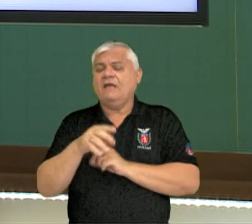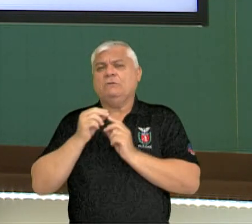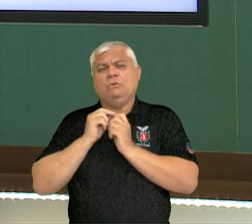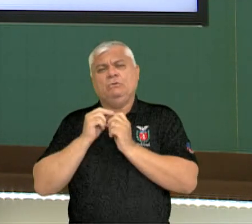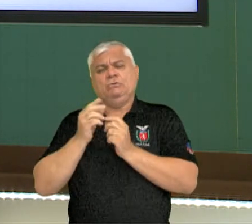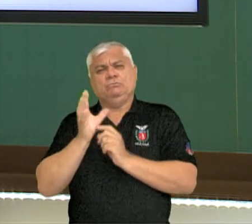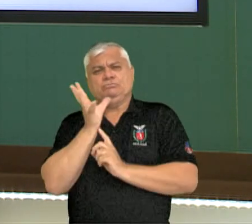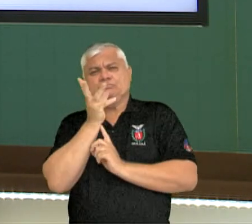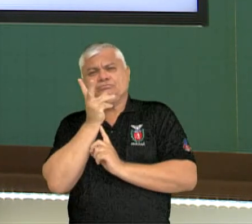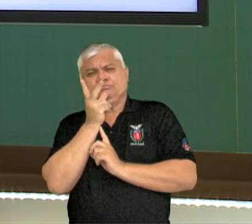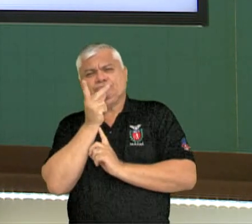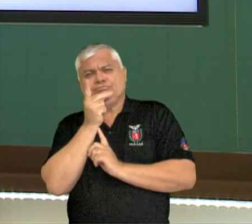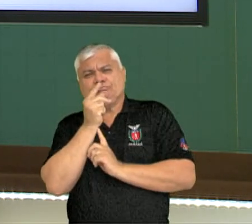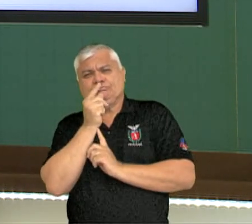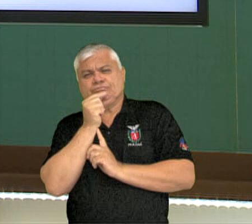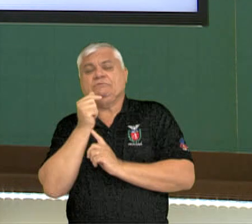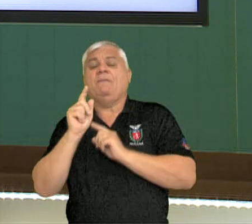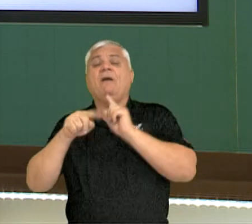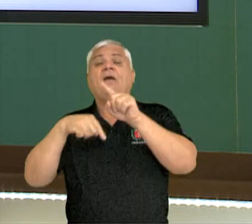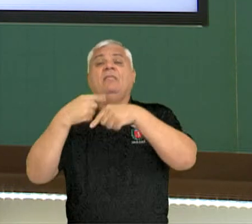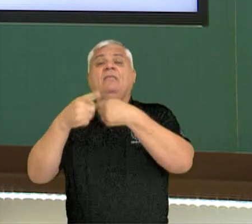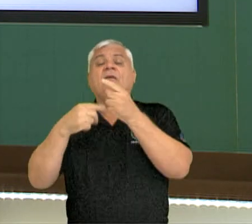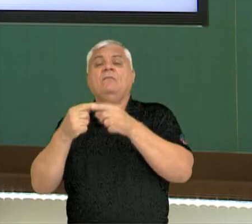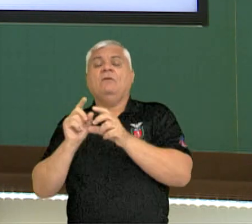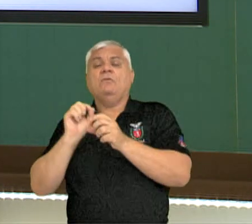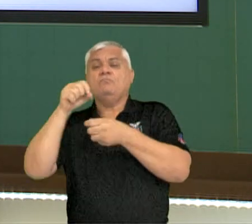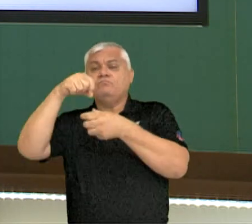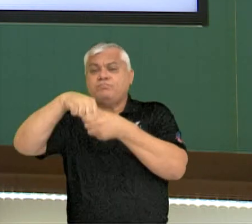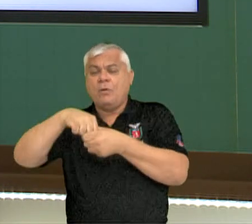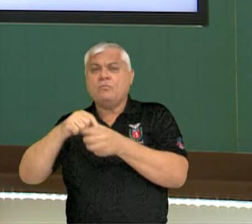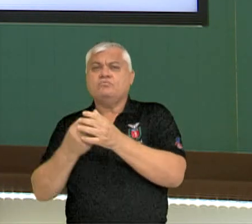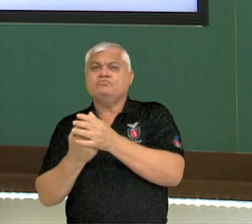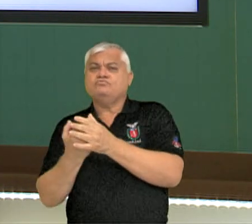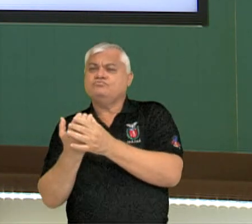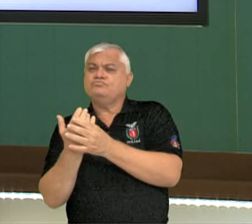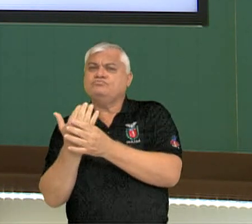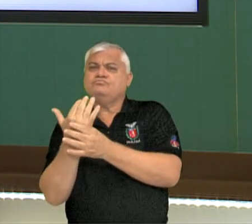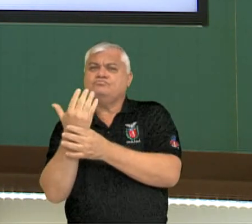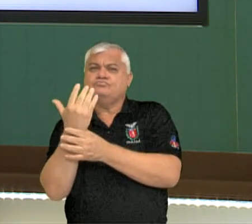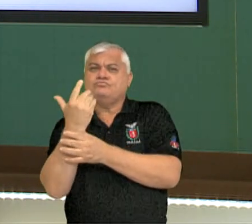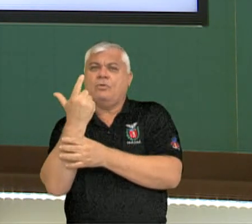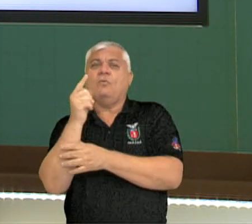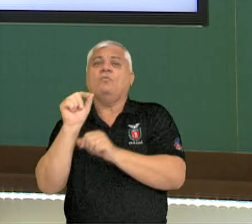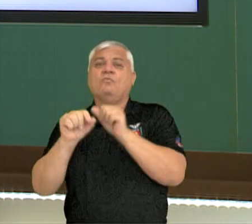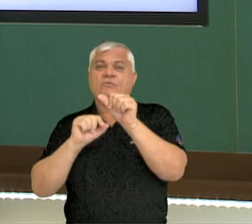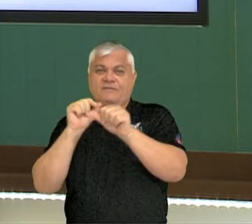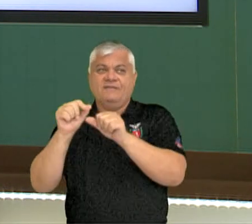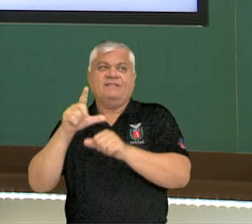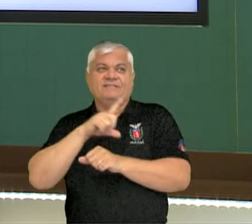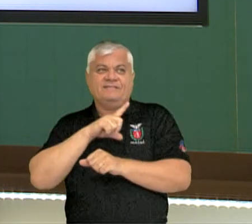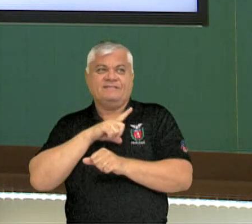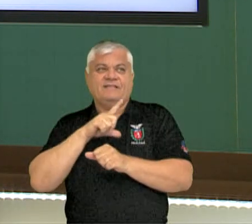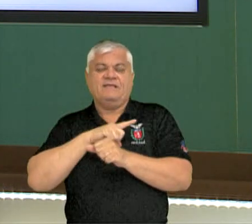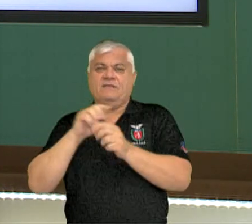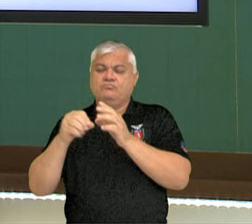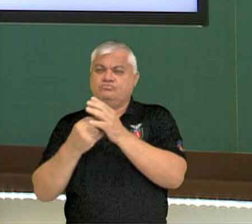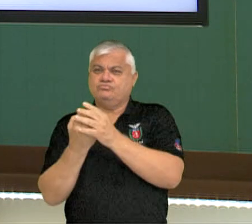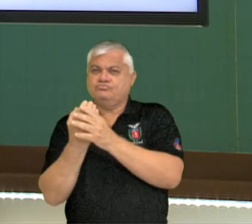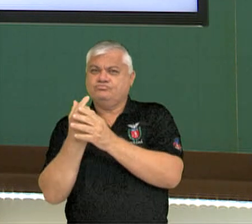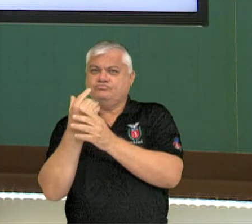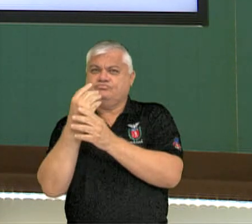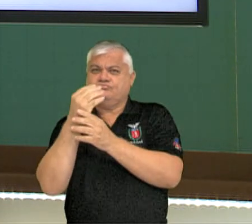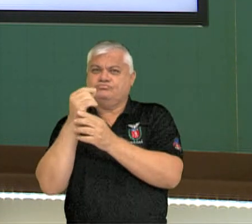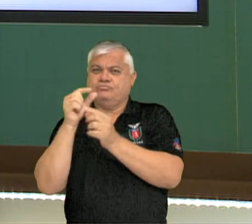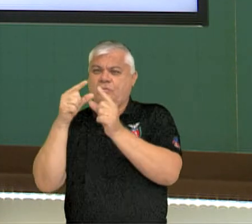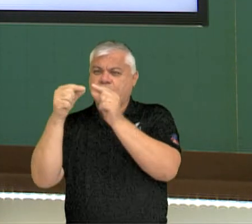dessas plantas, mas após a fecundação dos gametas, a gente também observa esporófitos, que é onde os esporos